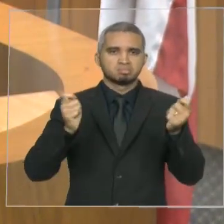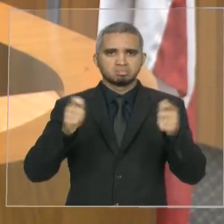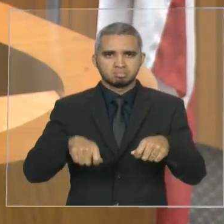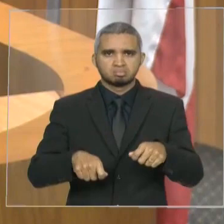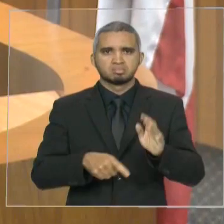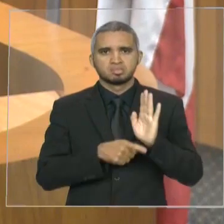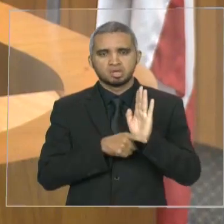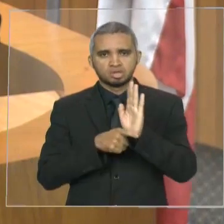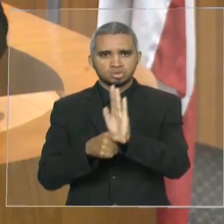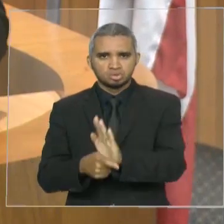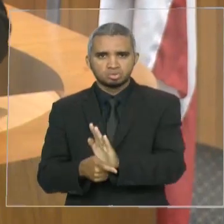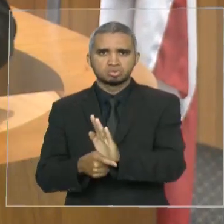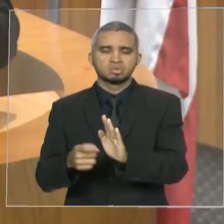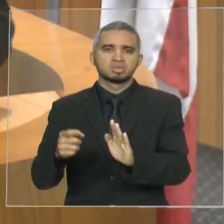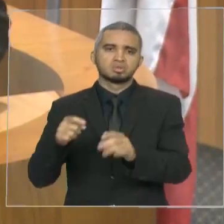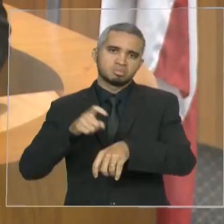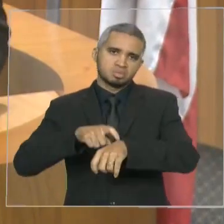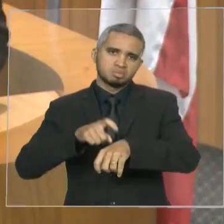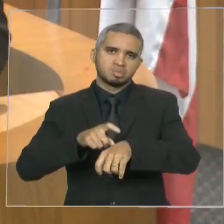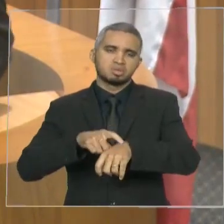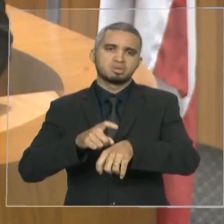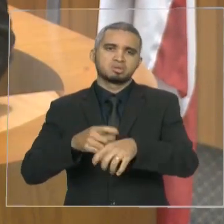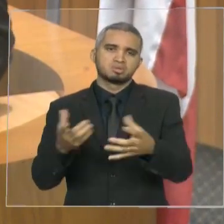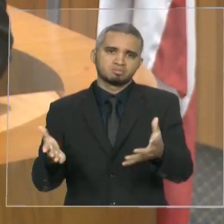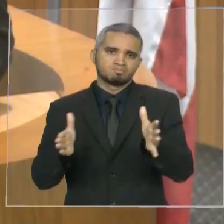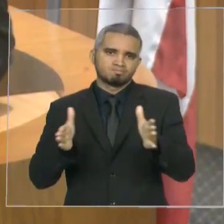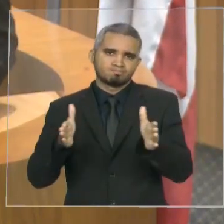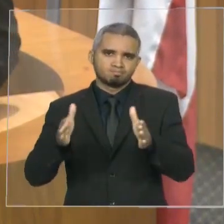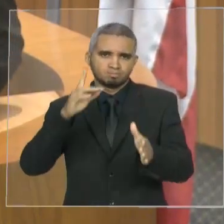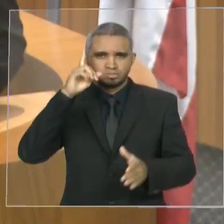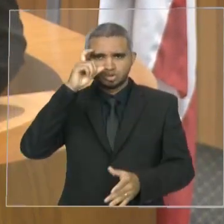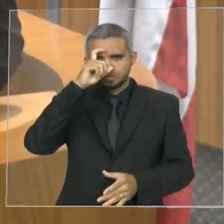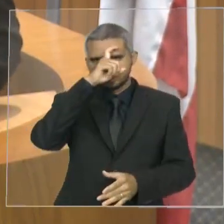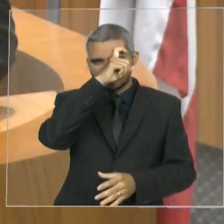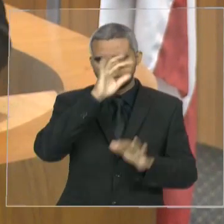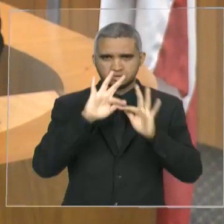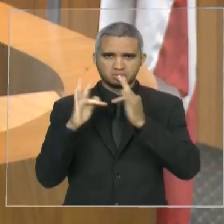o mínimo de dignidade nesse momento tão difícil dessas famílias. Muito obrigado, senhor presidente.